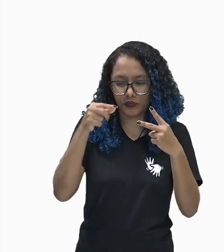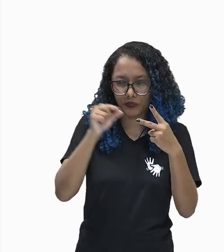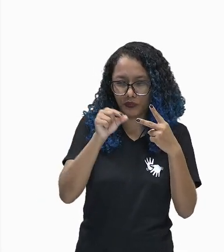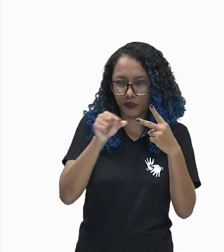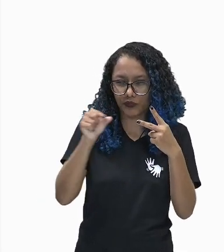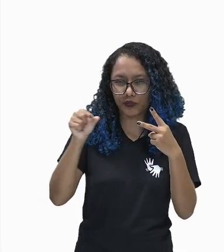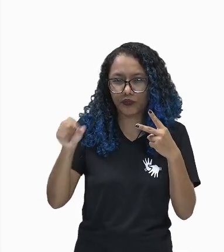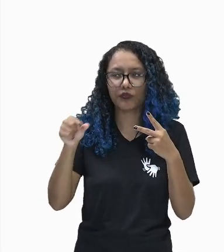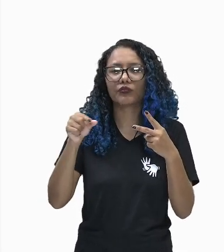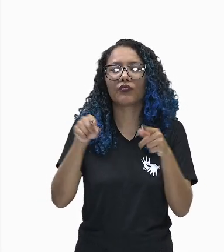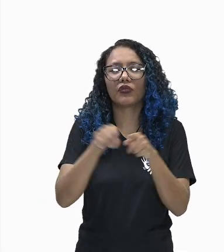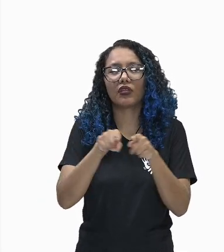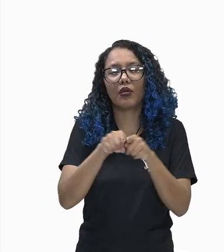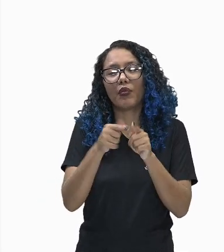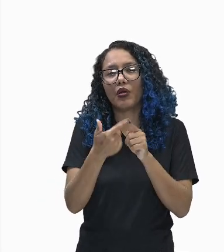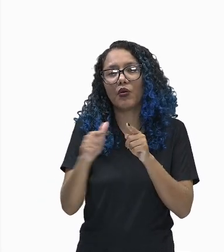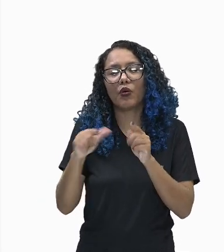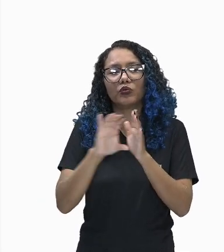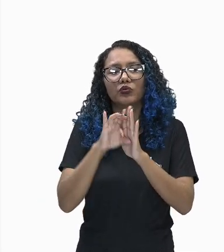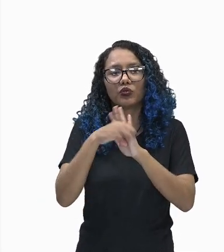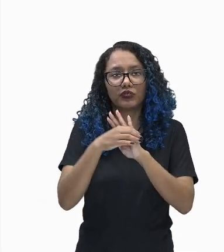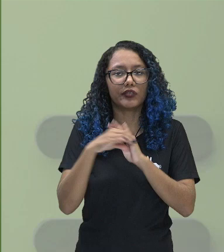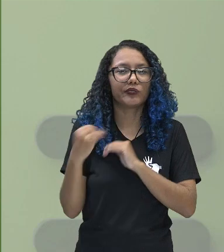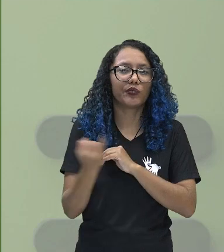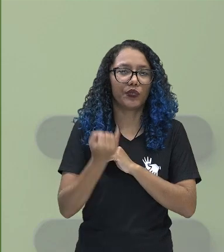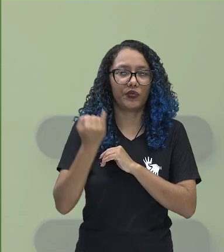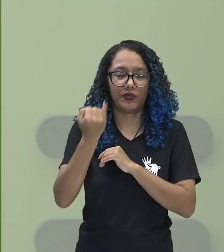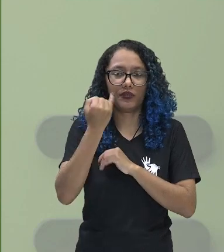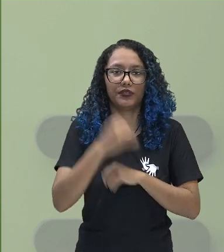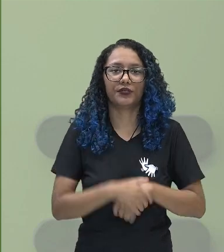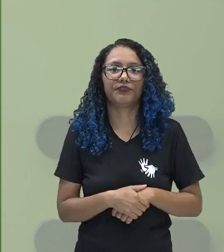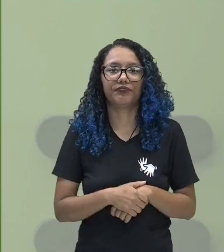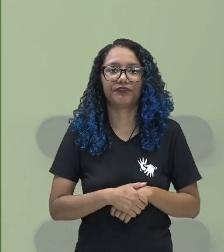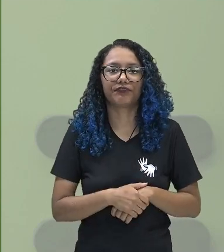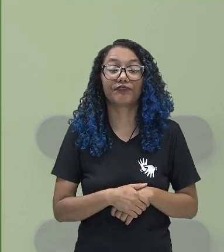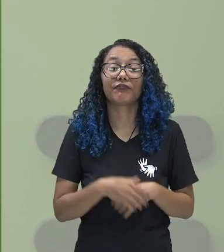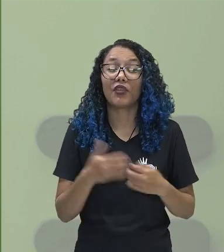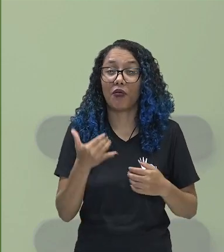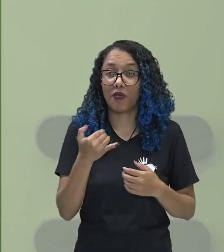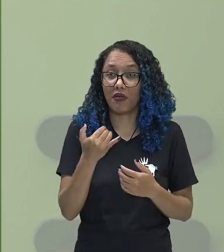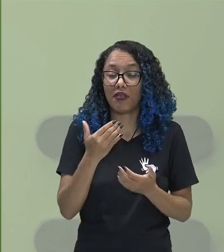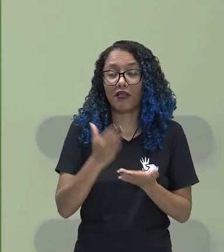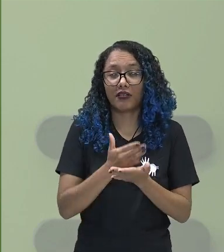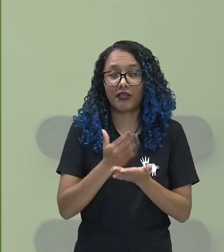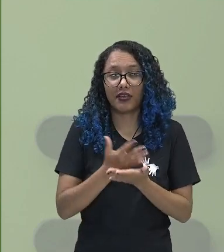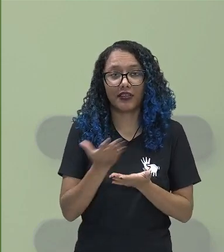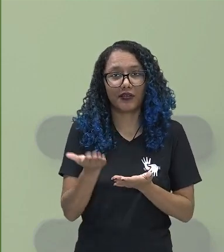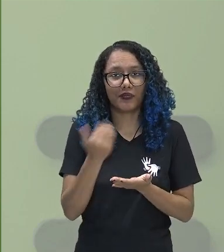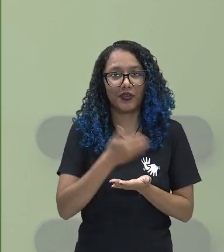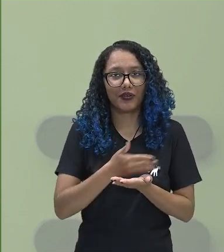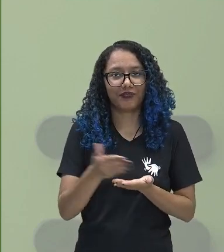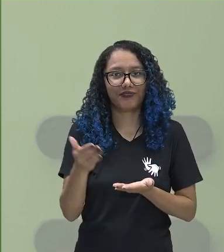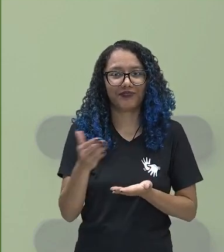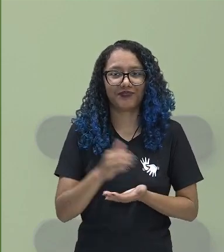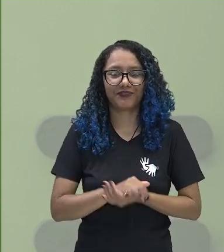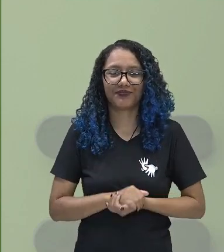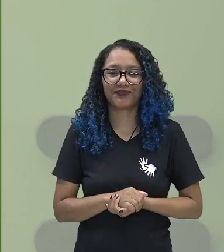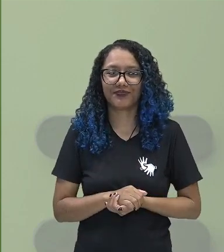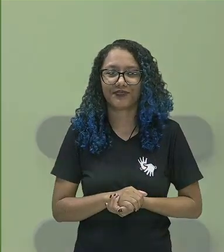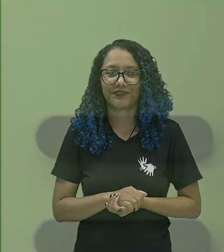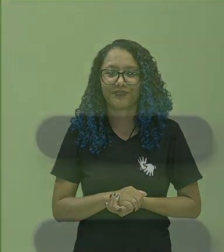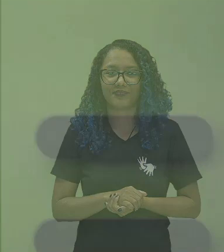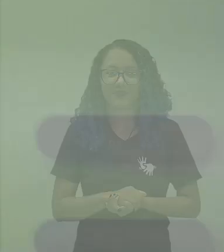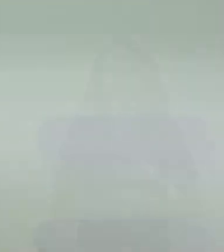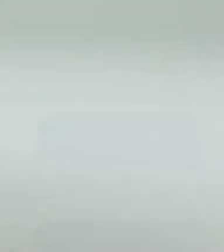genes e outros conceitos fundamentais. Então, caderno e caneta na mão e vamos aí para a nossa